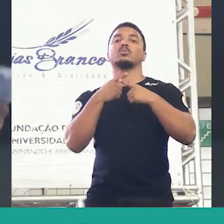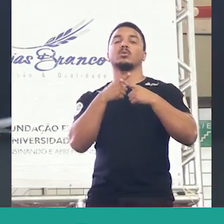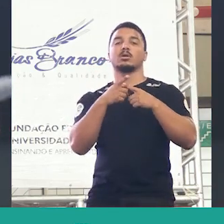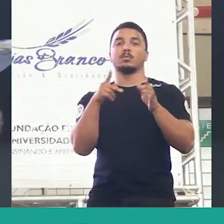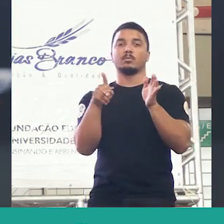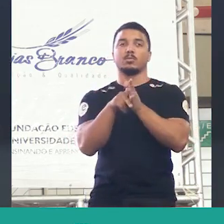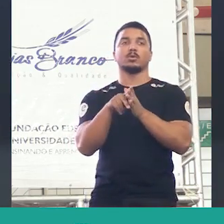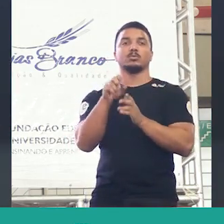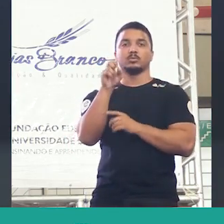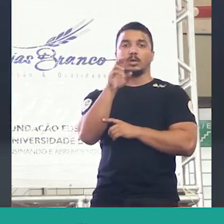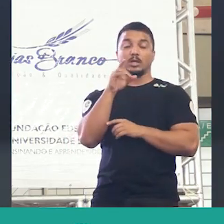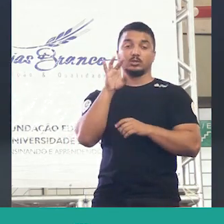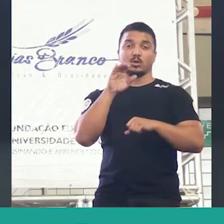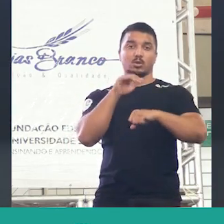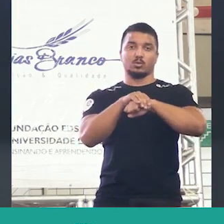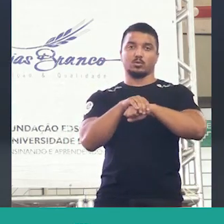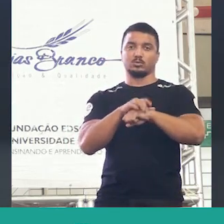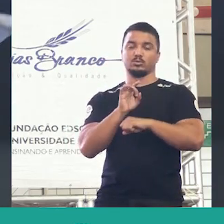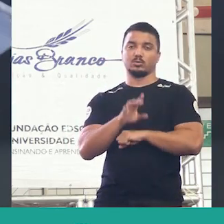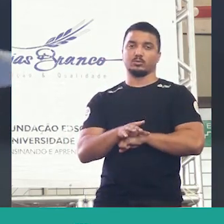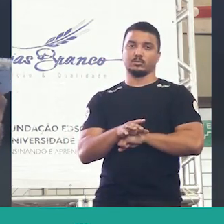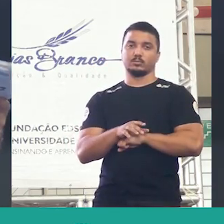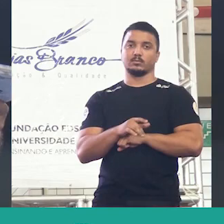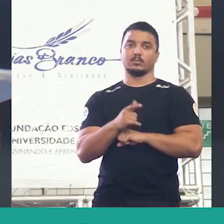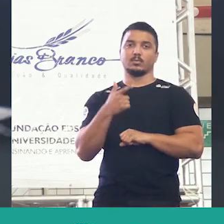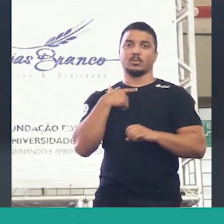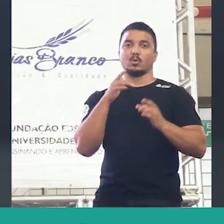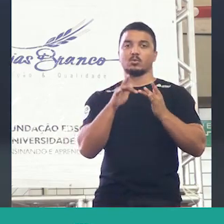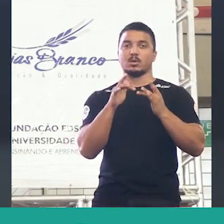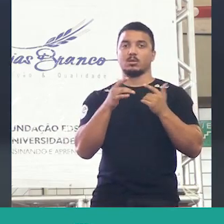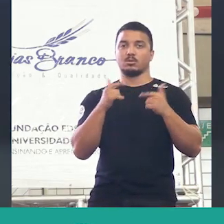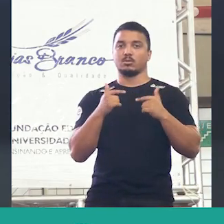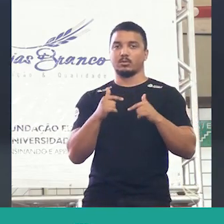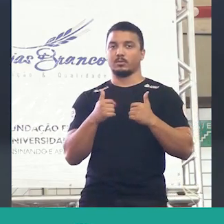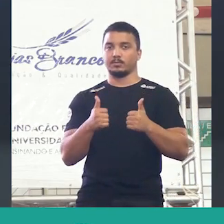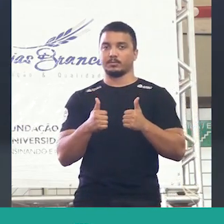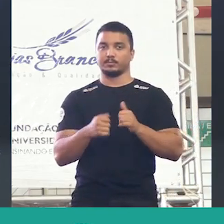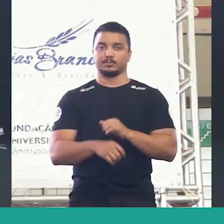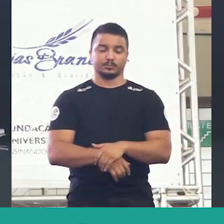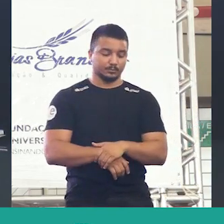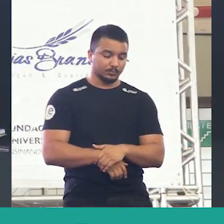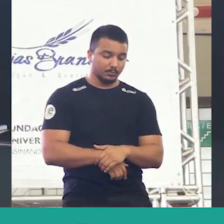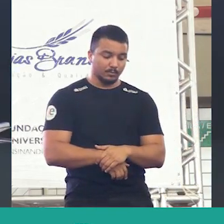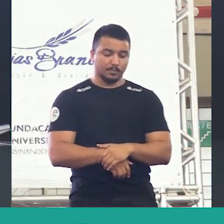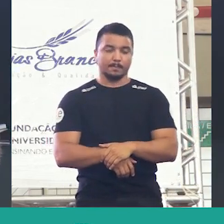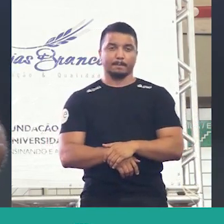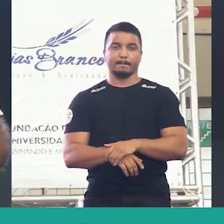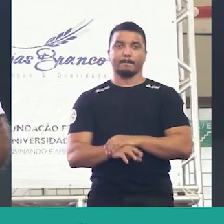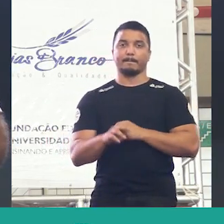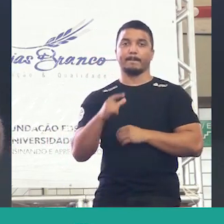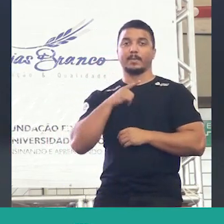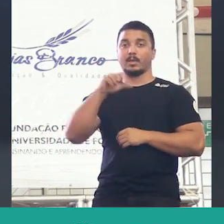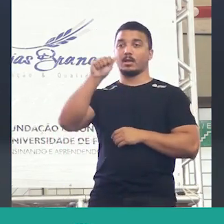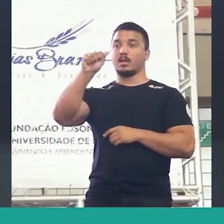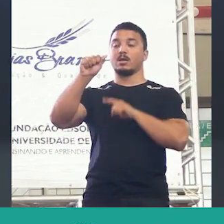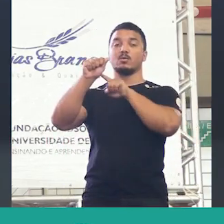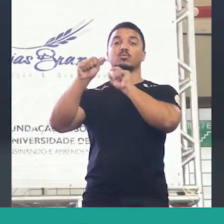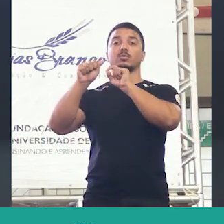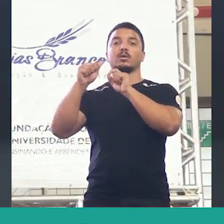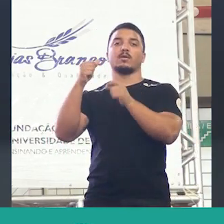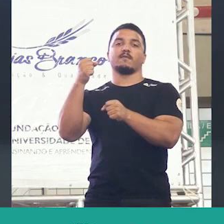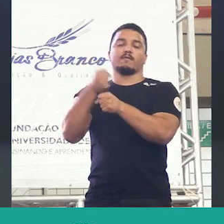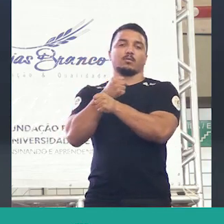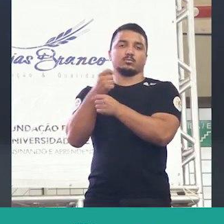eclipse lunar é de noite. Você não vai ter contato com os raios solares. Entenderam ou não? Então esse item A está o quê,